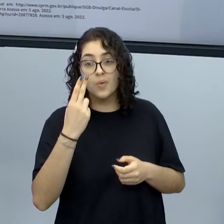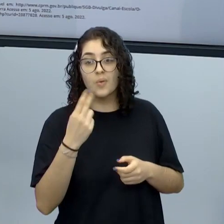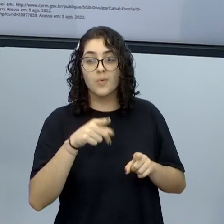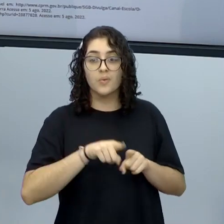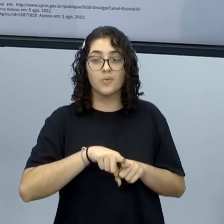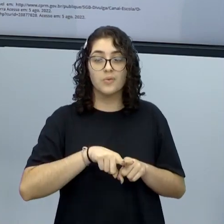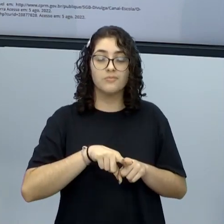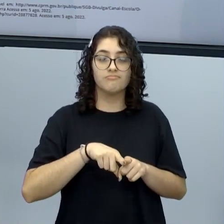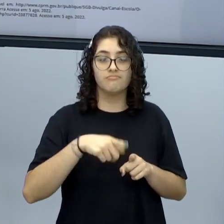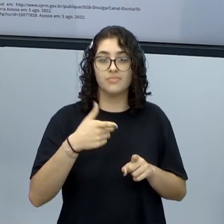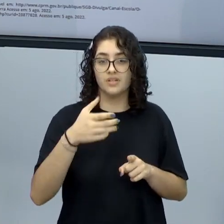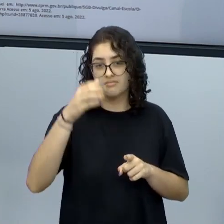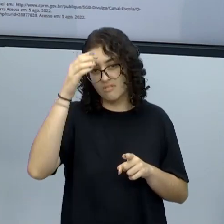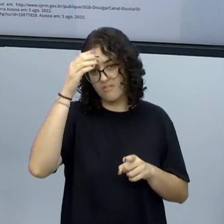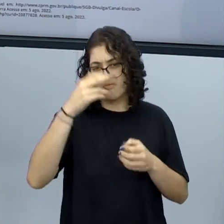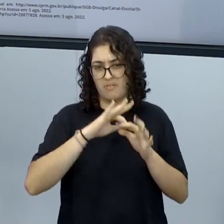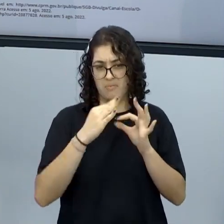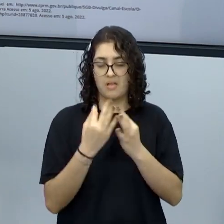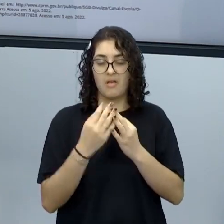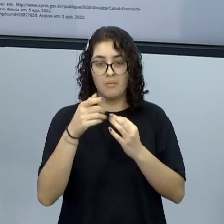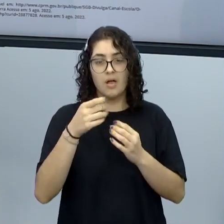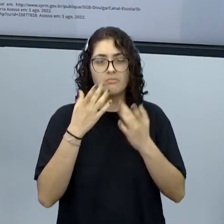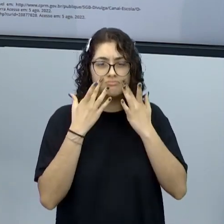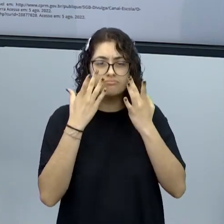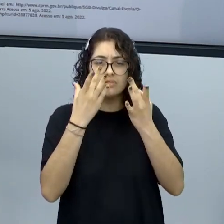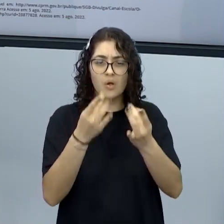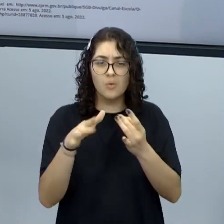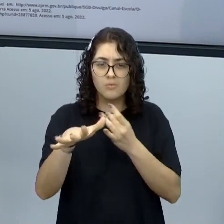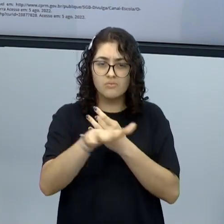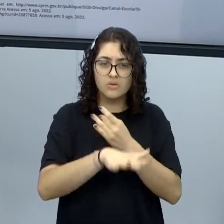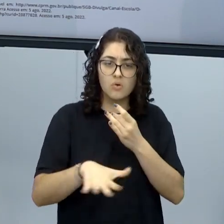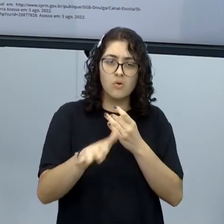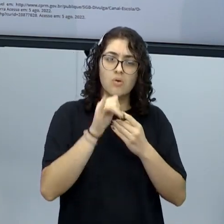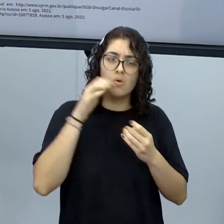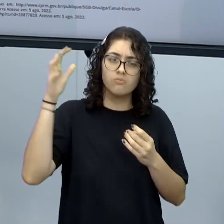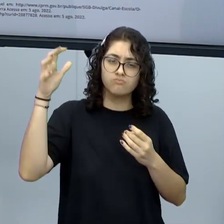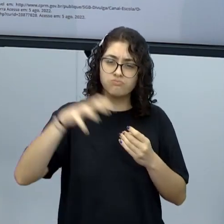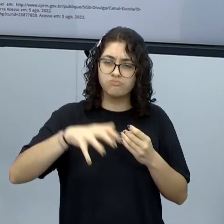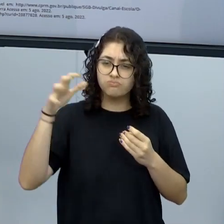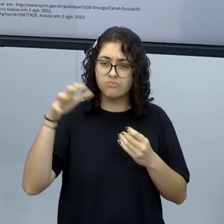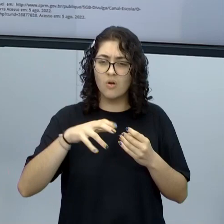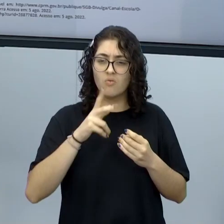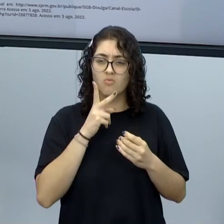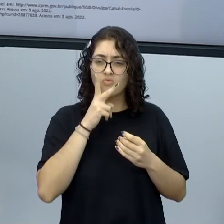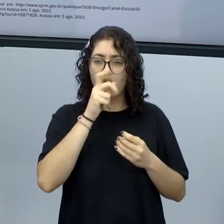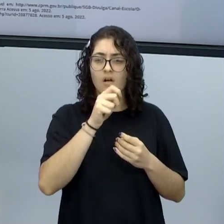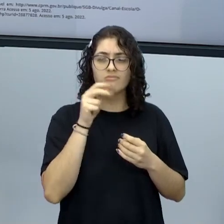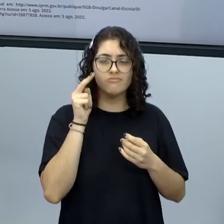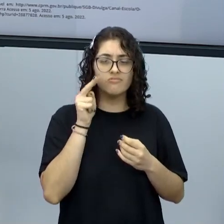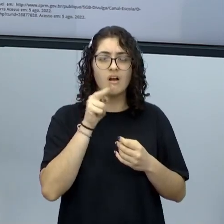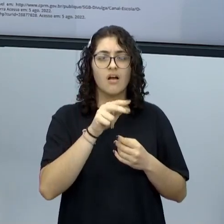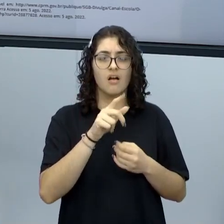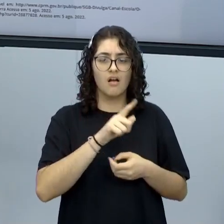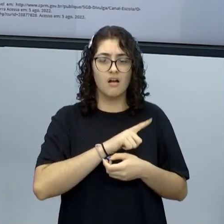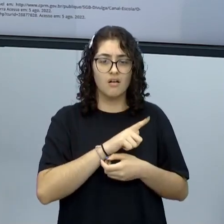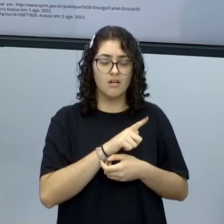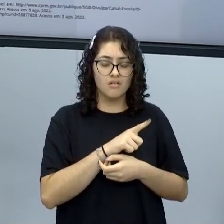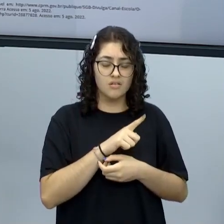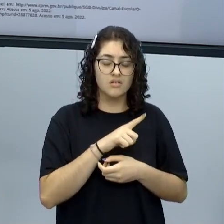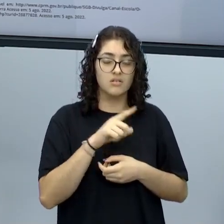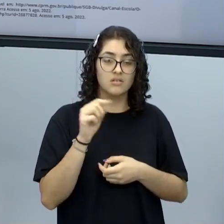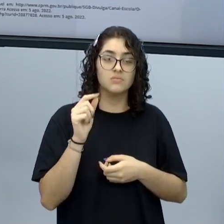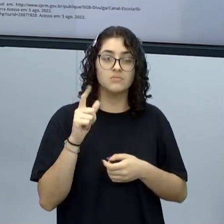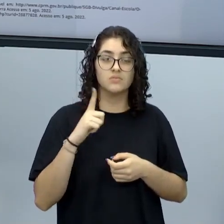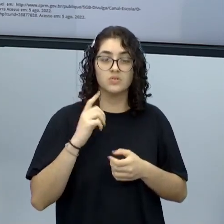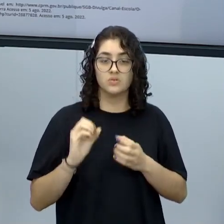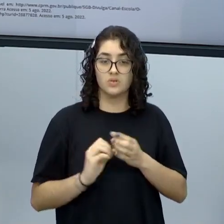viajando para o interior, preste atenção em algumas áreas, principalmente depois de chuvas muito fortes, que vocês vão ver que algumas áreas podem gerar